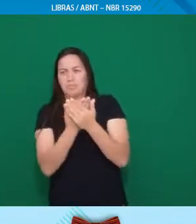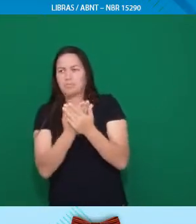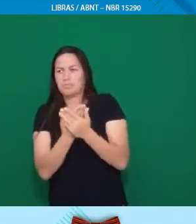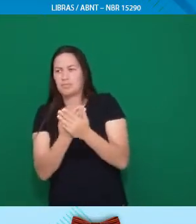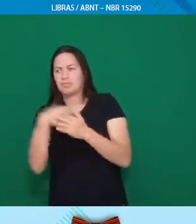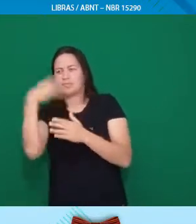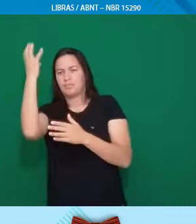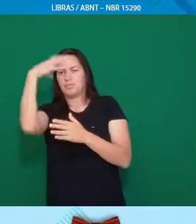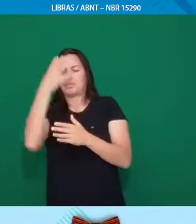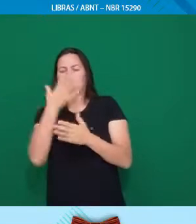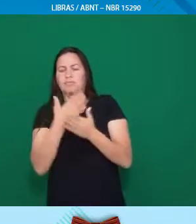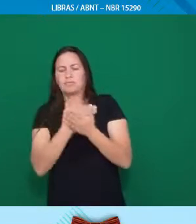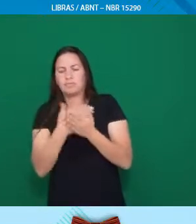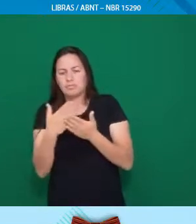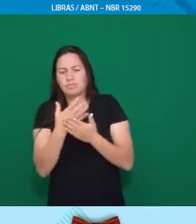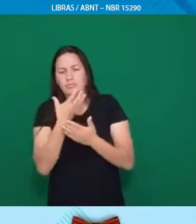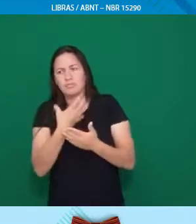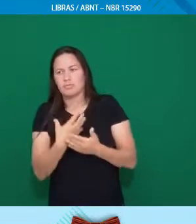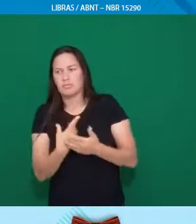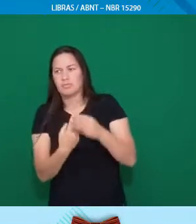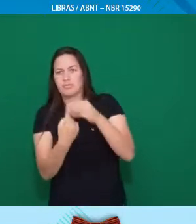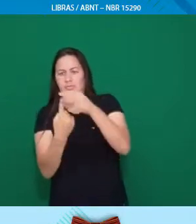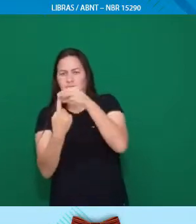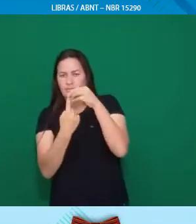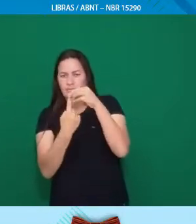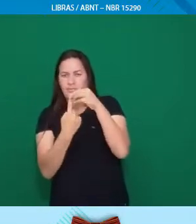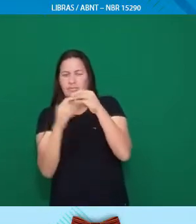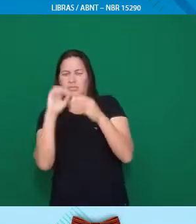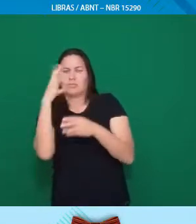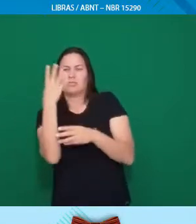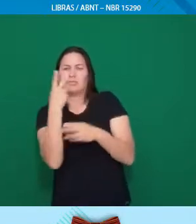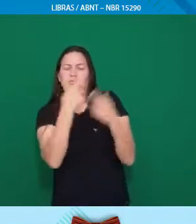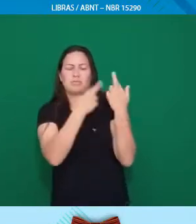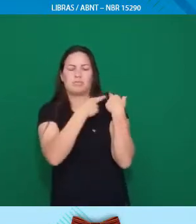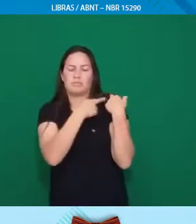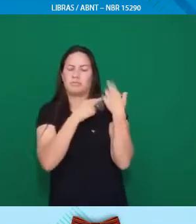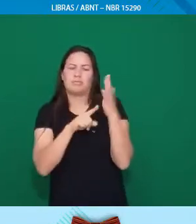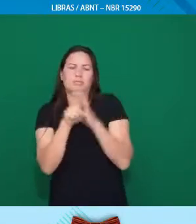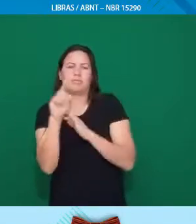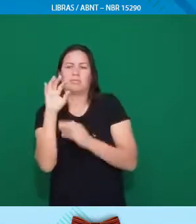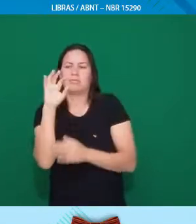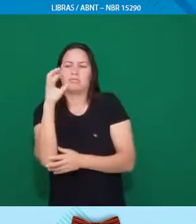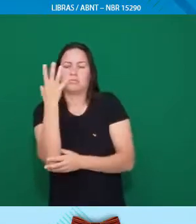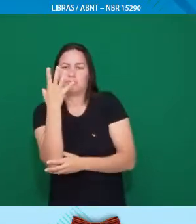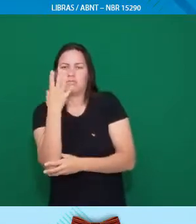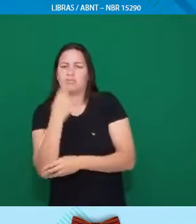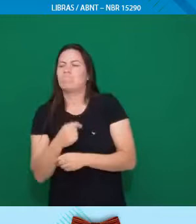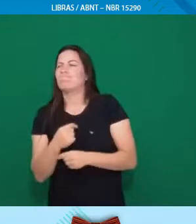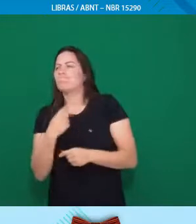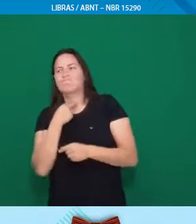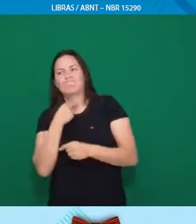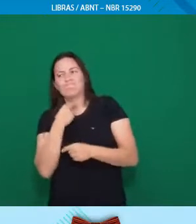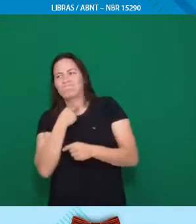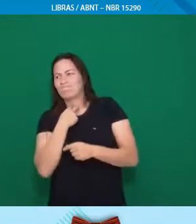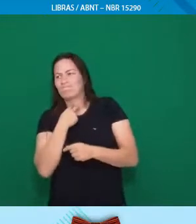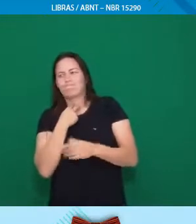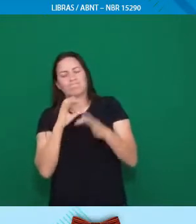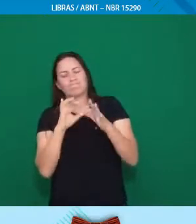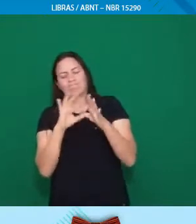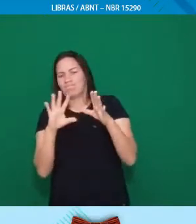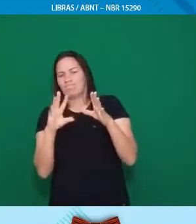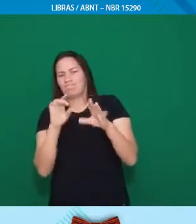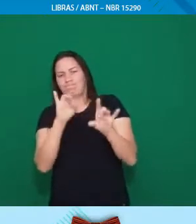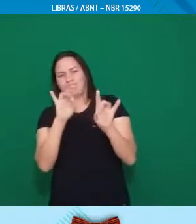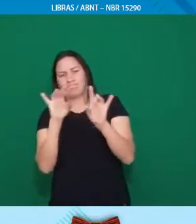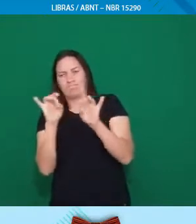acredito que agora até tá chegando o final do ano um servidor e e é o que é responsável pela fiscalização das obras de um monte de outra coisa junto